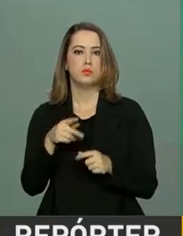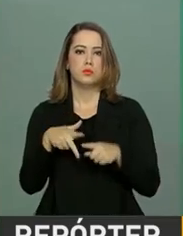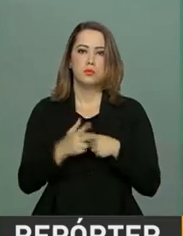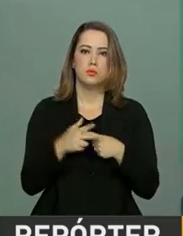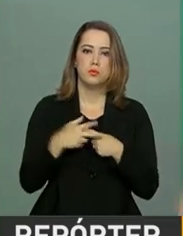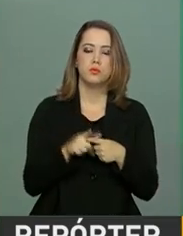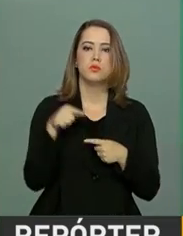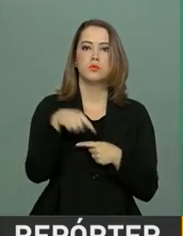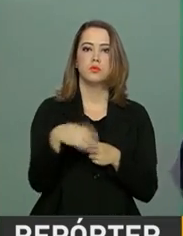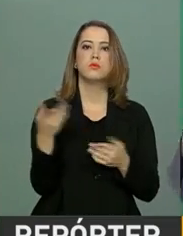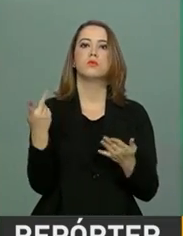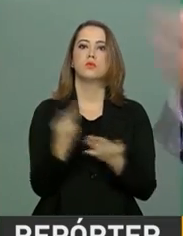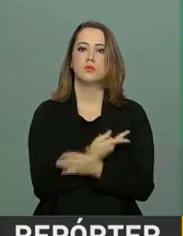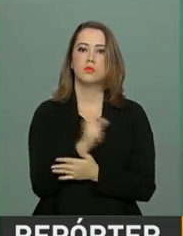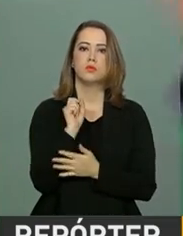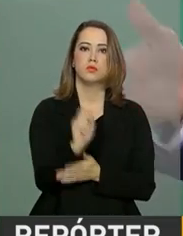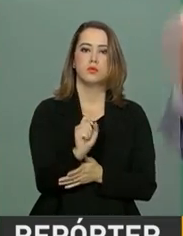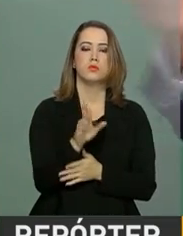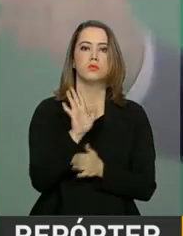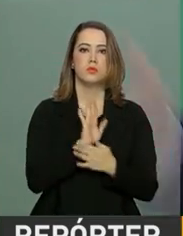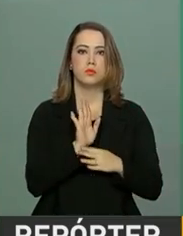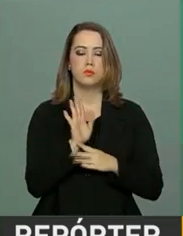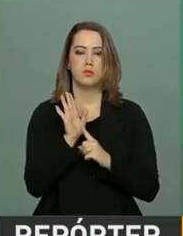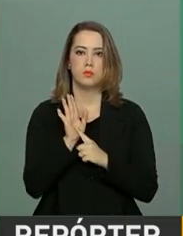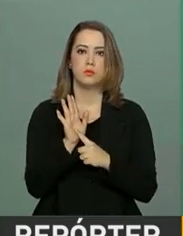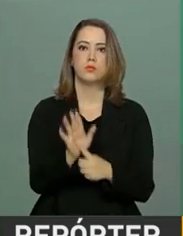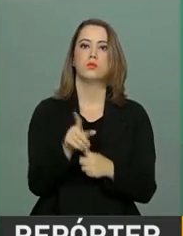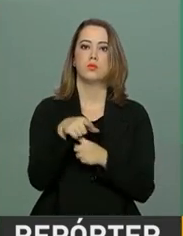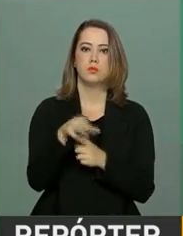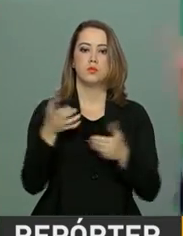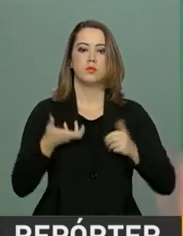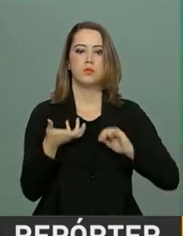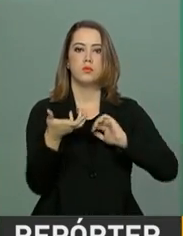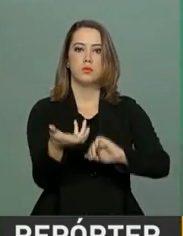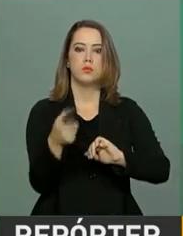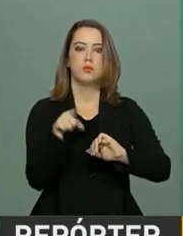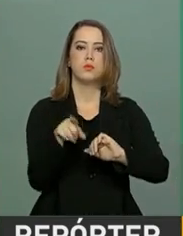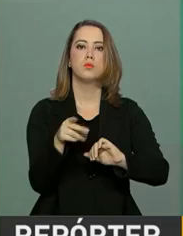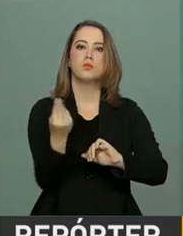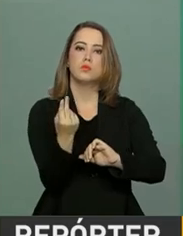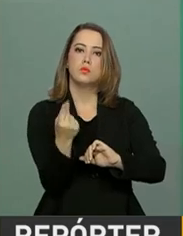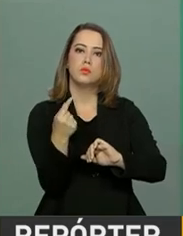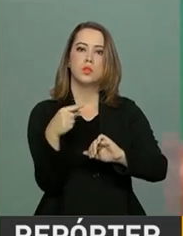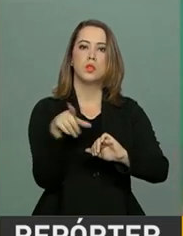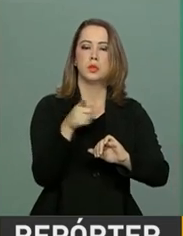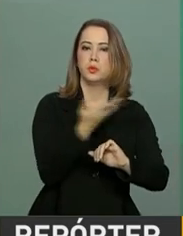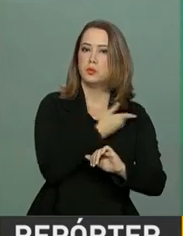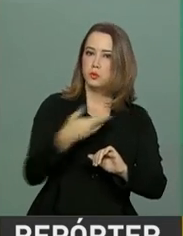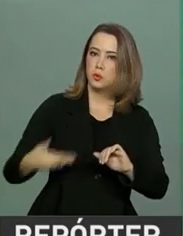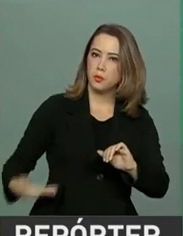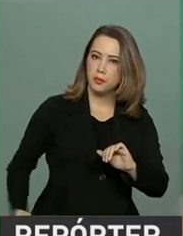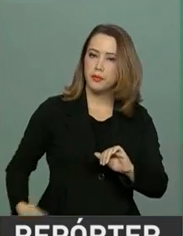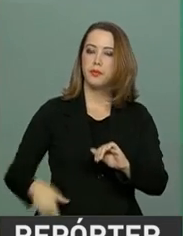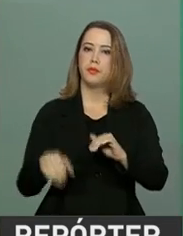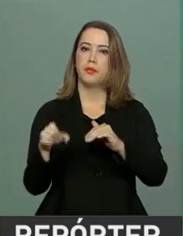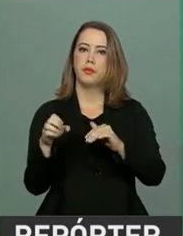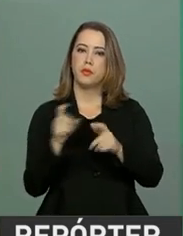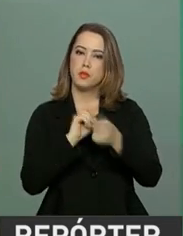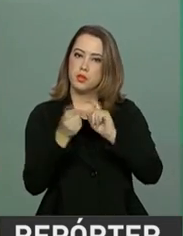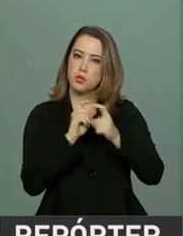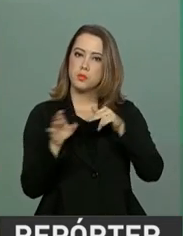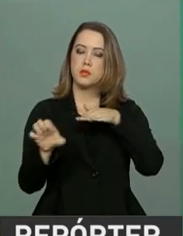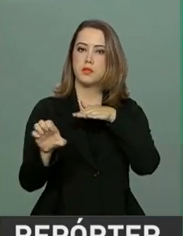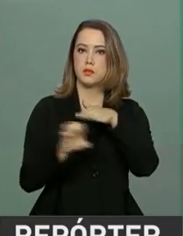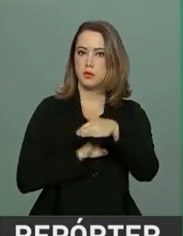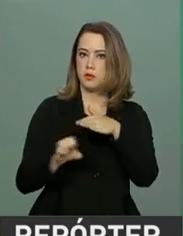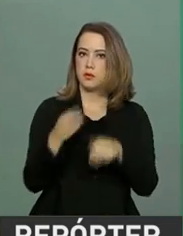estão sendo já algumas apresentadas do congresso etc como a questão das governanças estatais e a